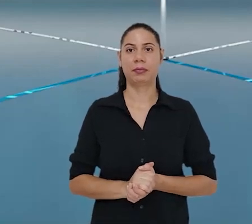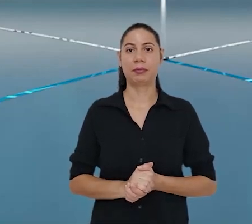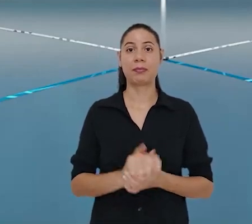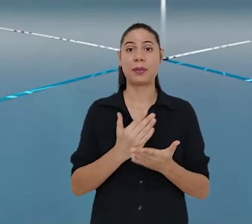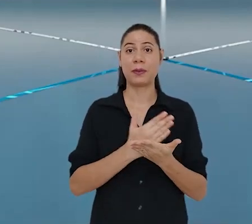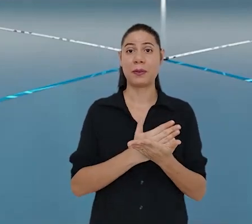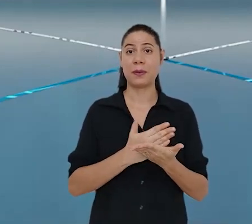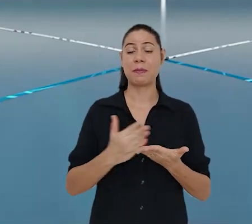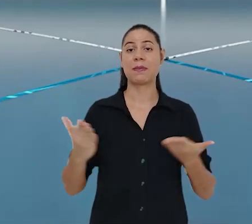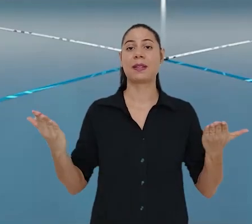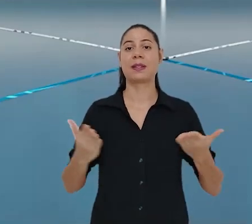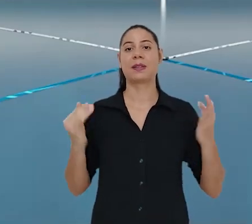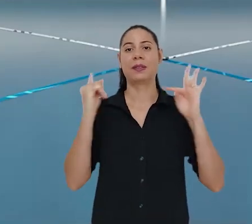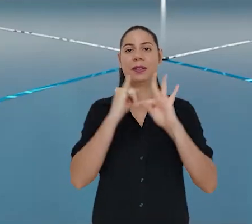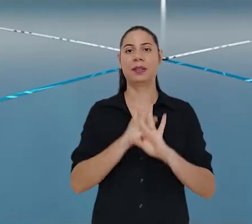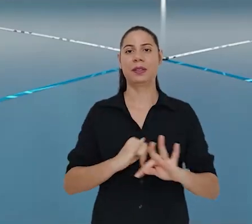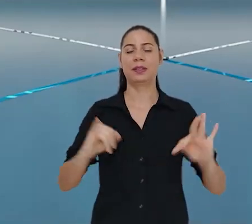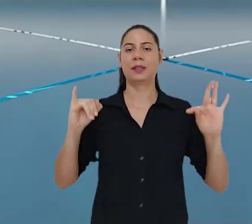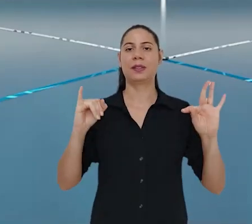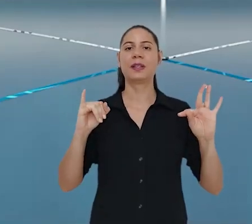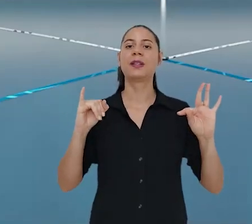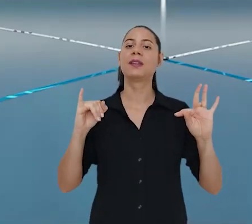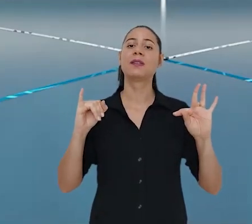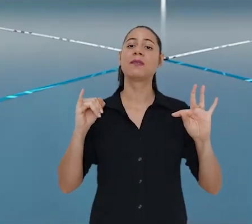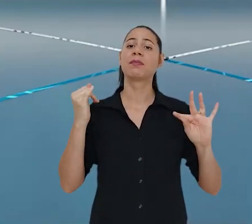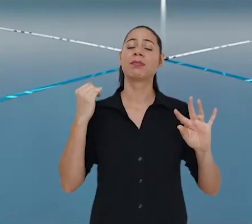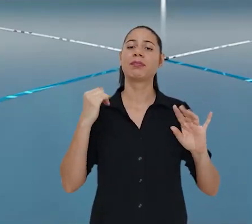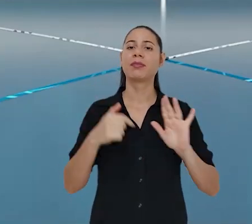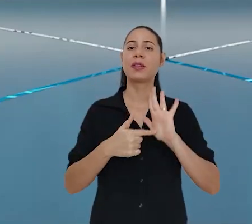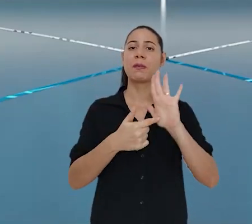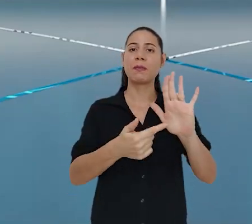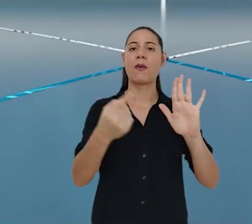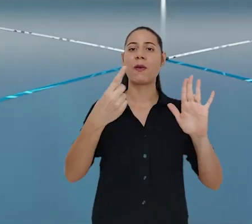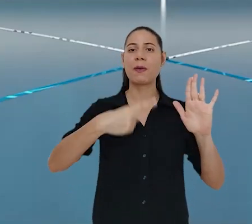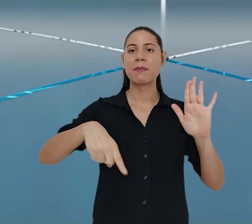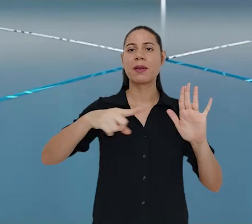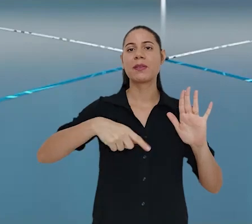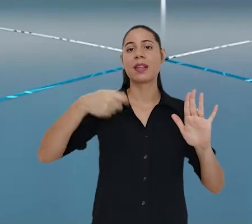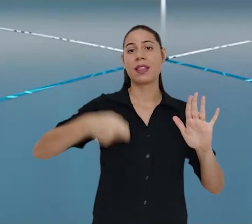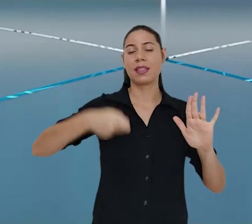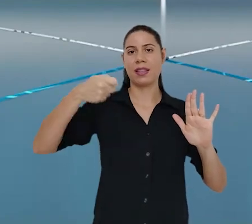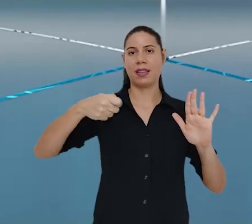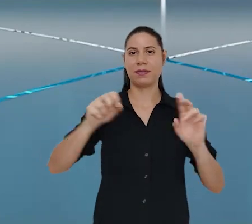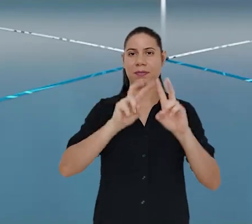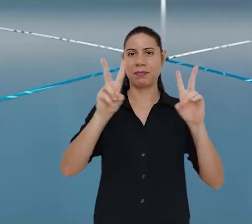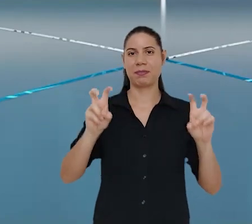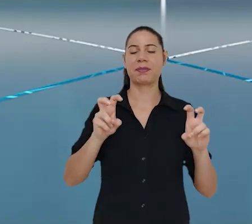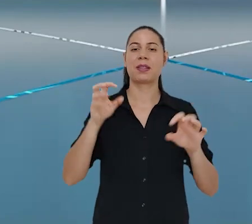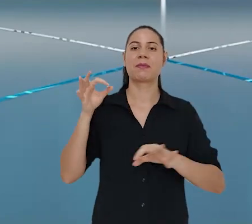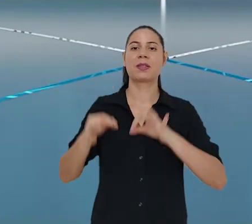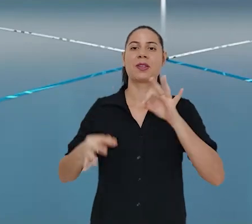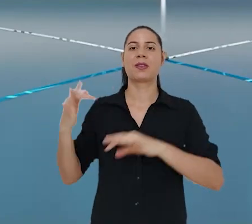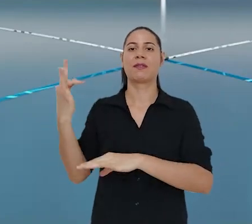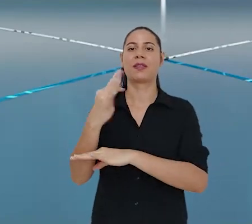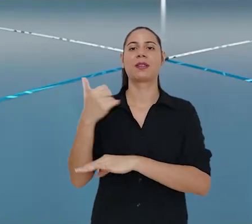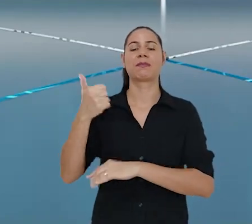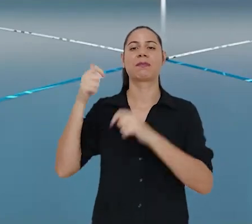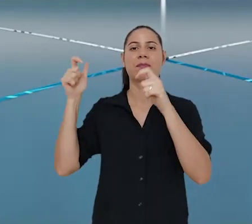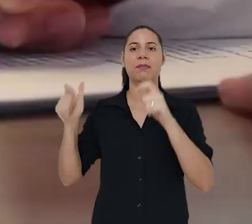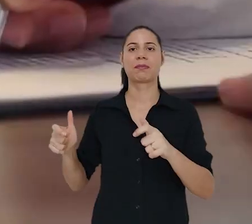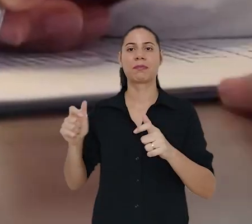Começa agora o Inteiro Teor, um programa que traz para você as decisões de destaque da Justiça Federal da Primeira